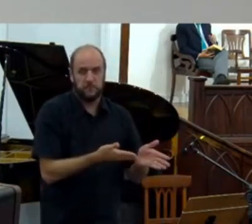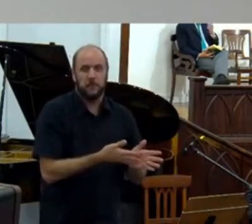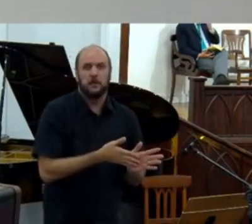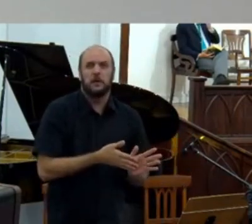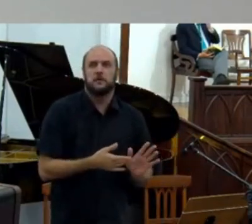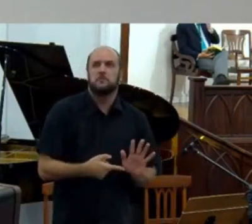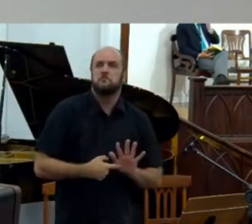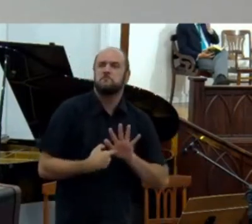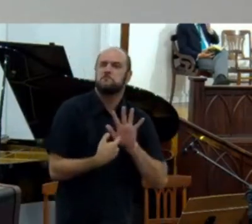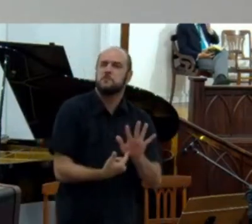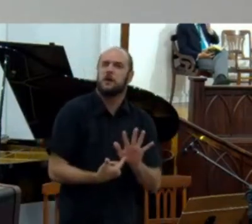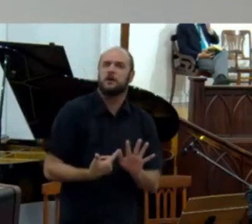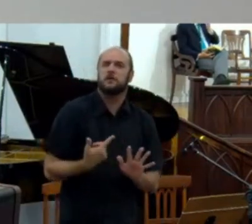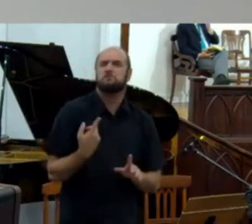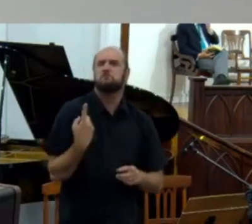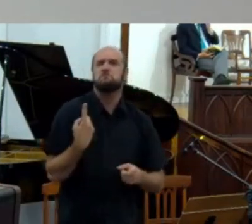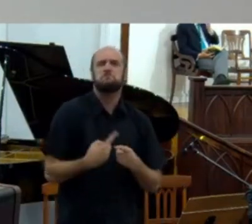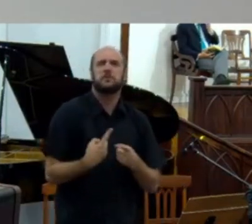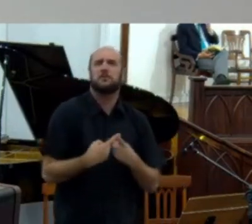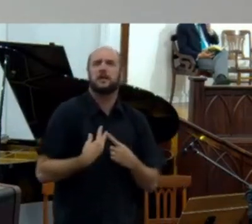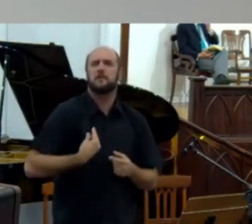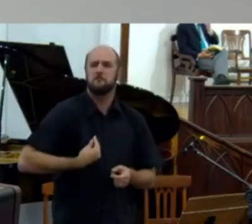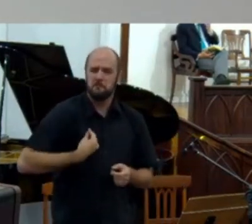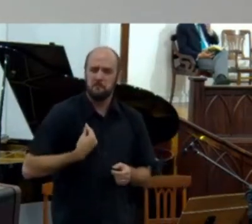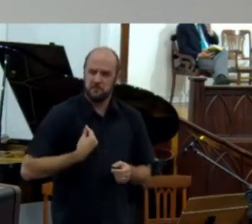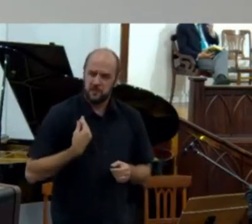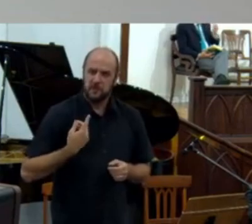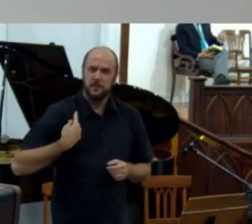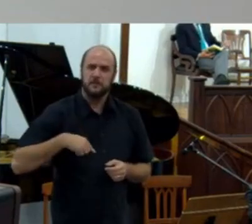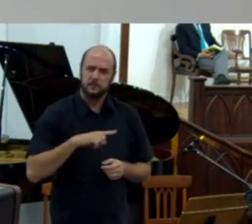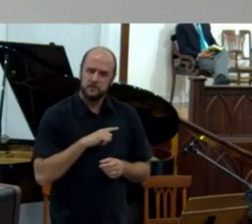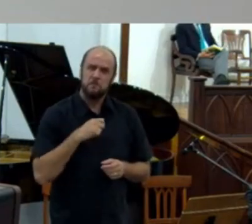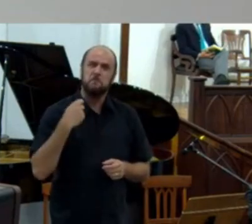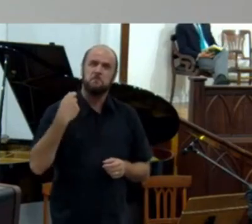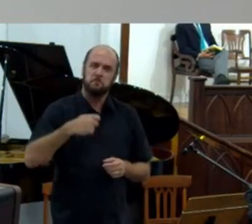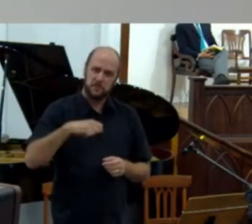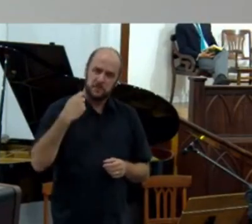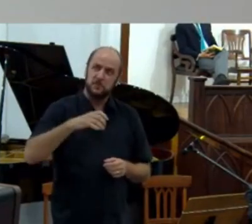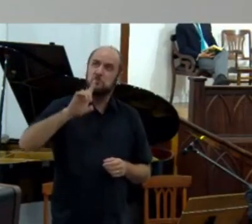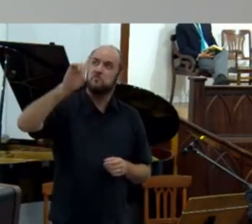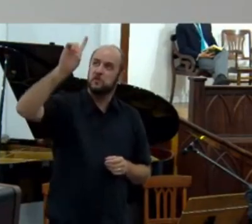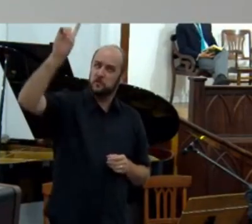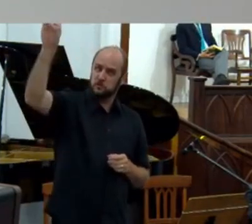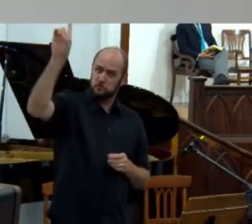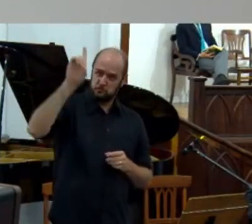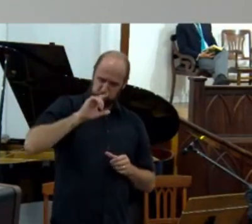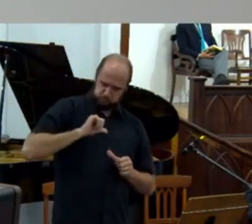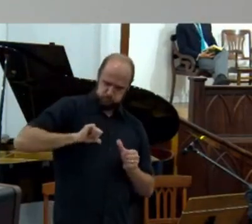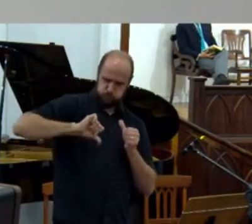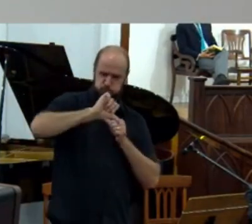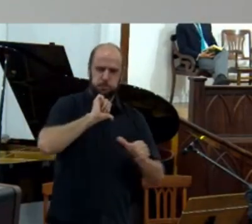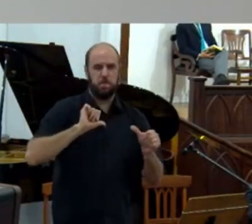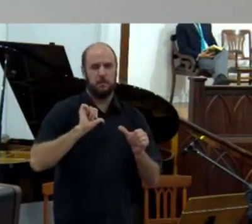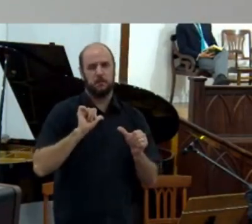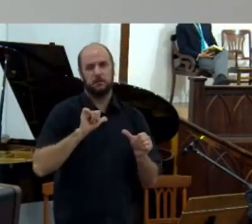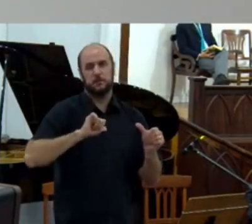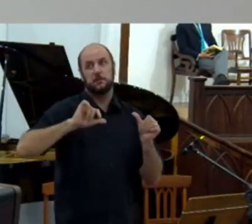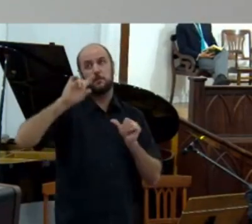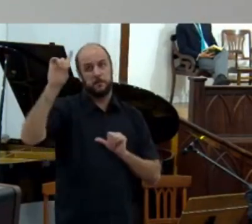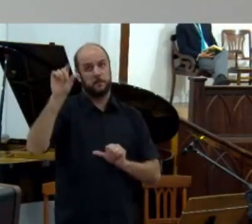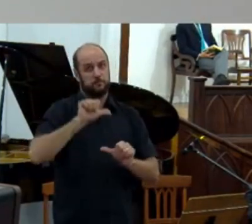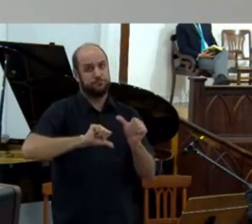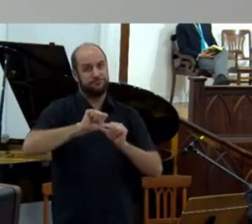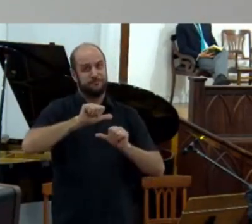ele nos mostra por que nossa vida precisa de uma intervenção divina e intervenções divinas muitas